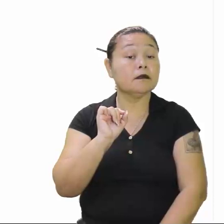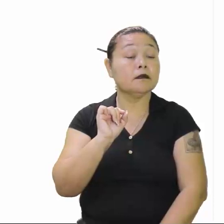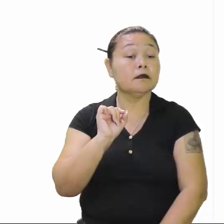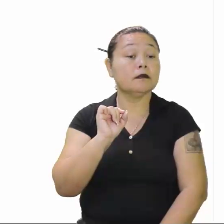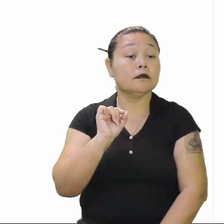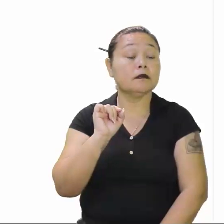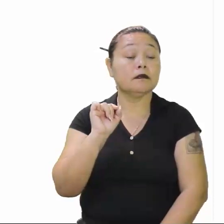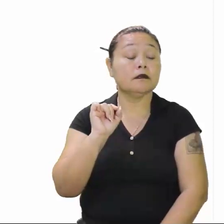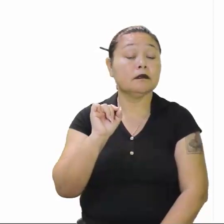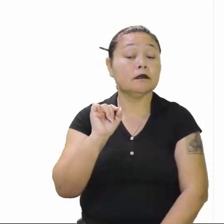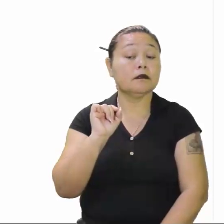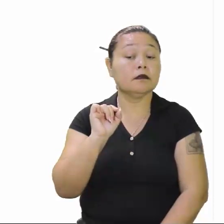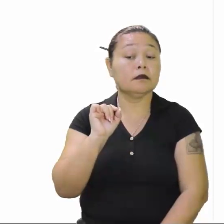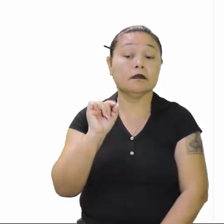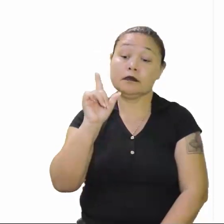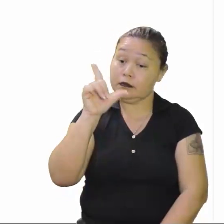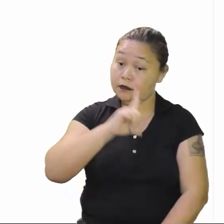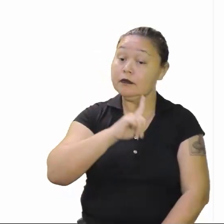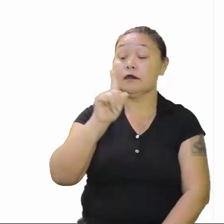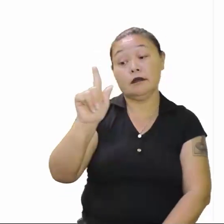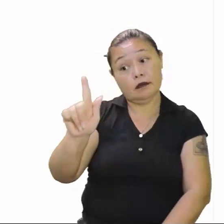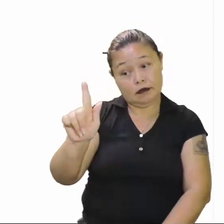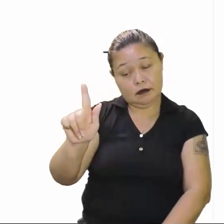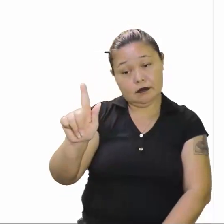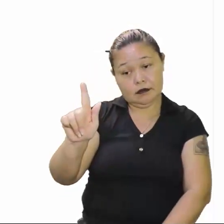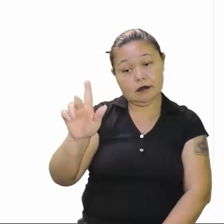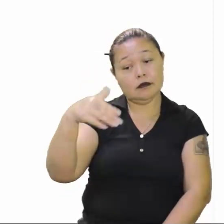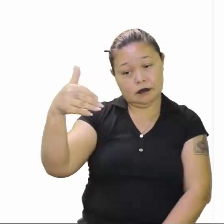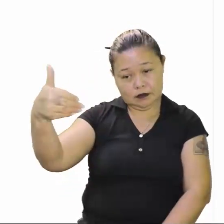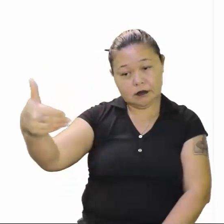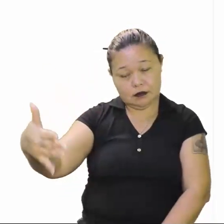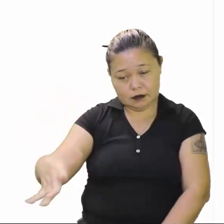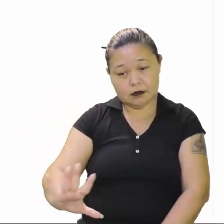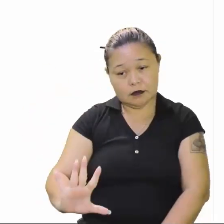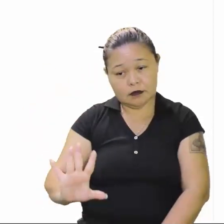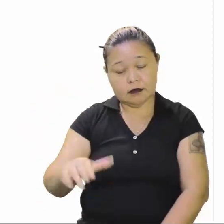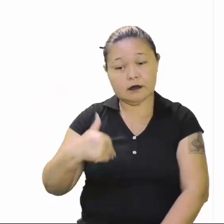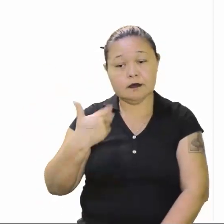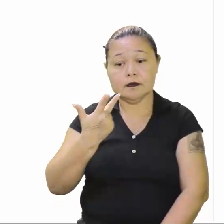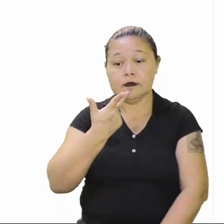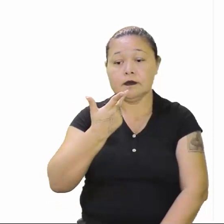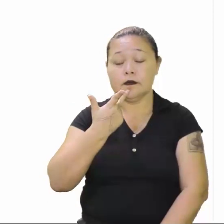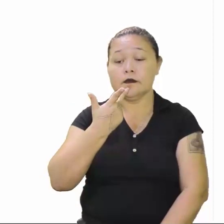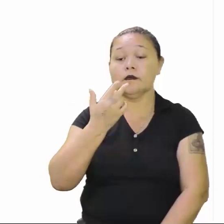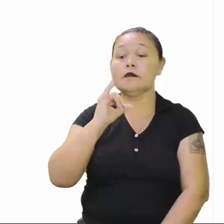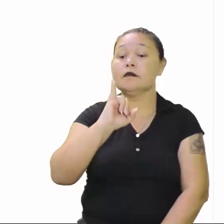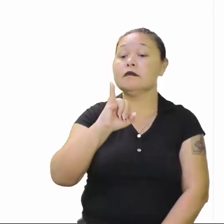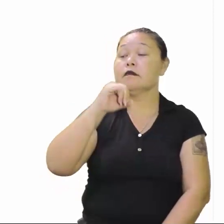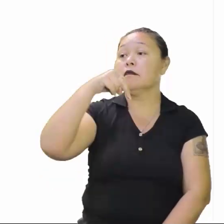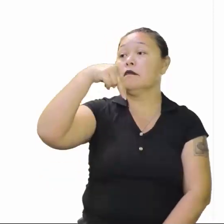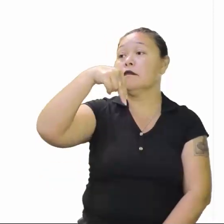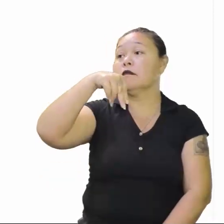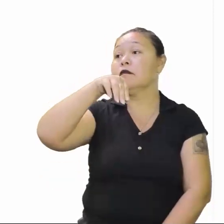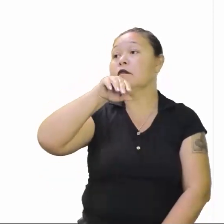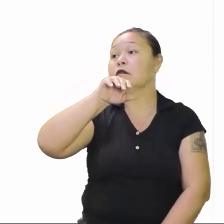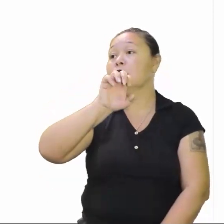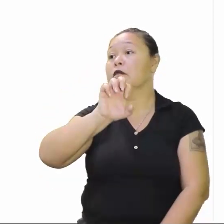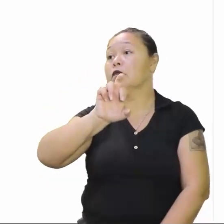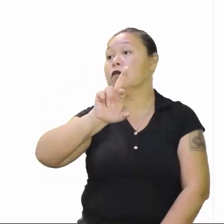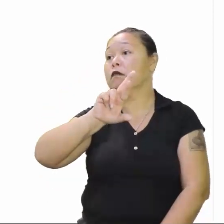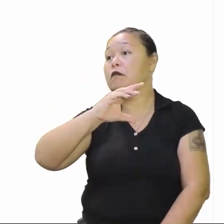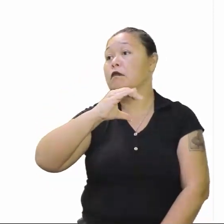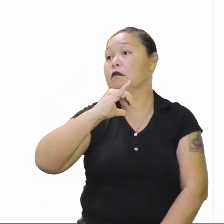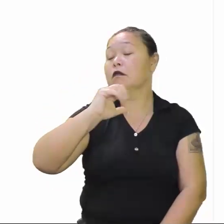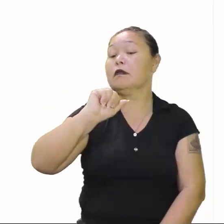Unidades, nós temos gramas, né? E assim sucessivamente. Quando nós falamos de inércia, inércia é